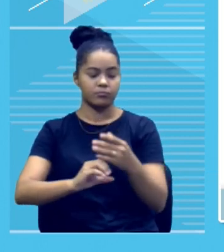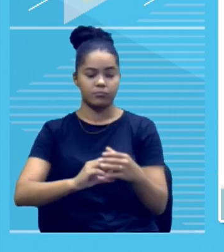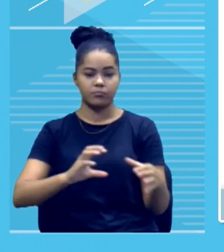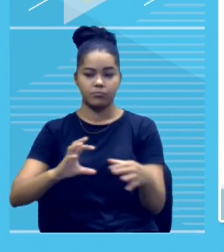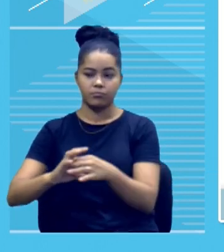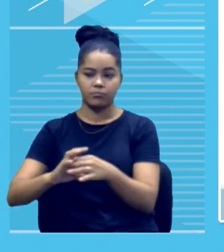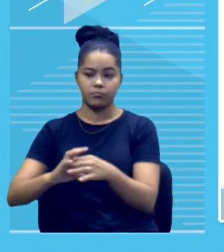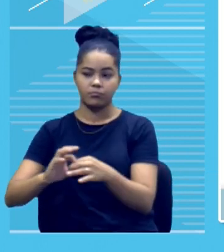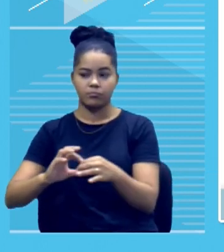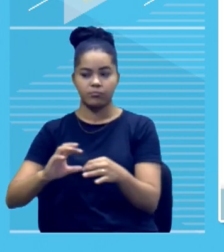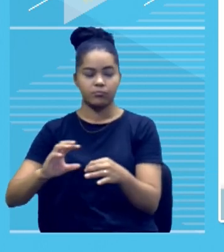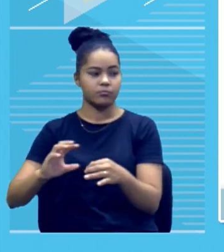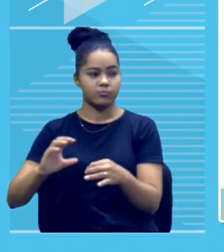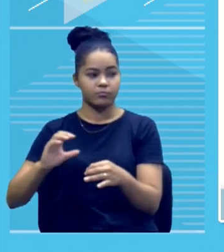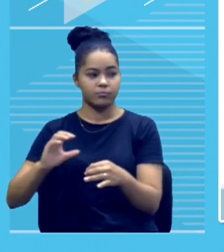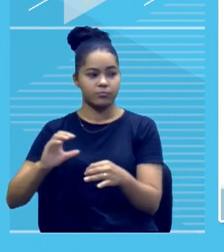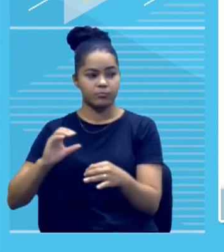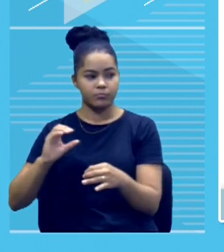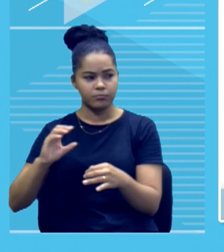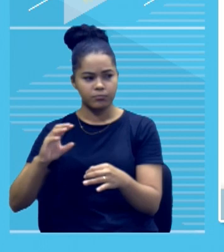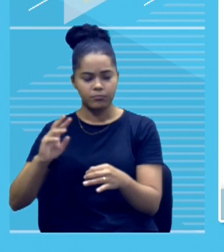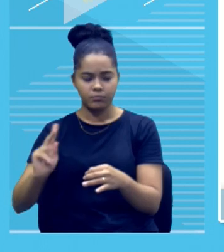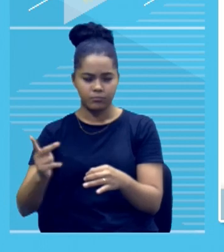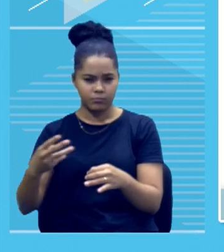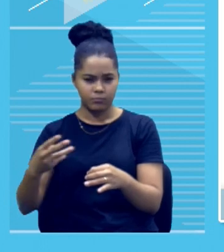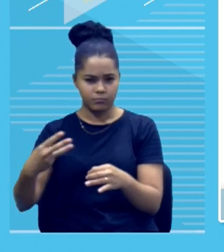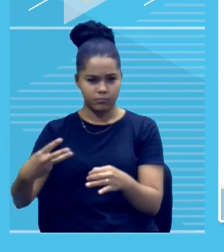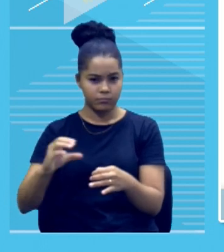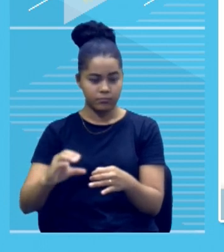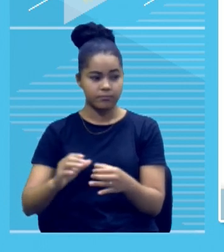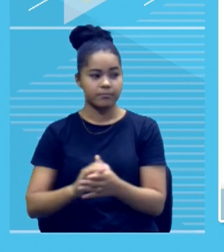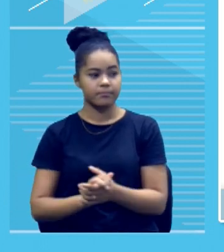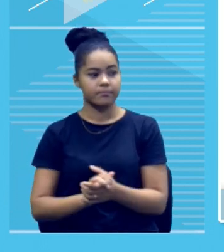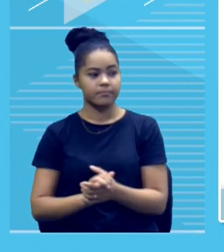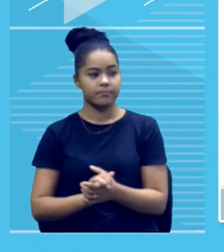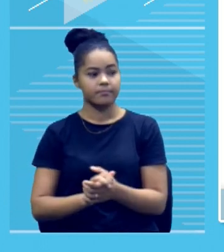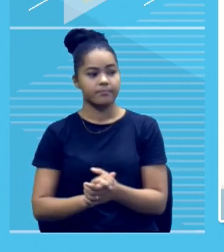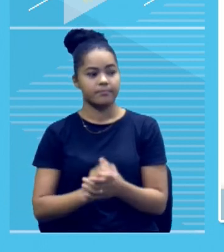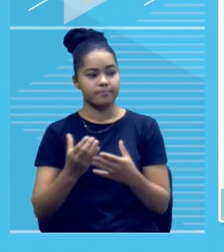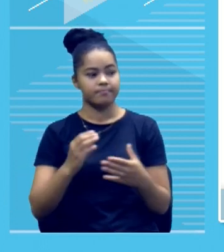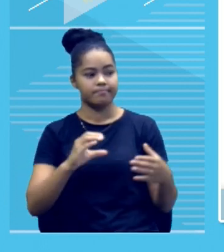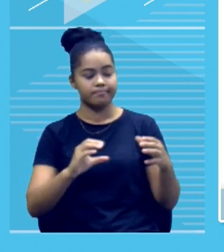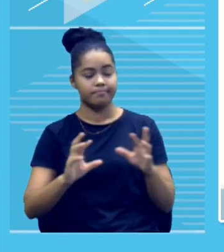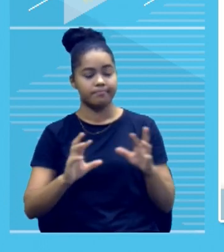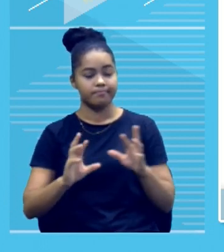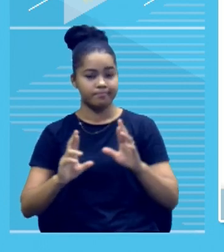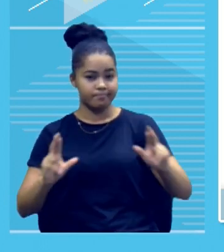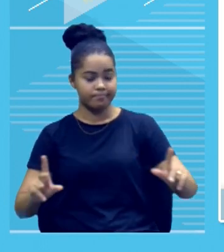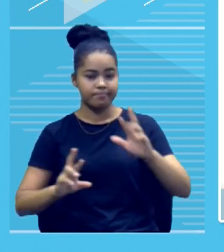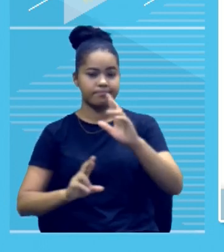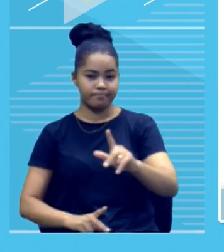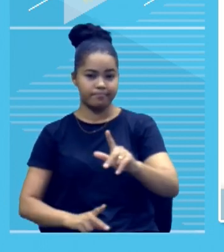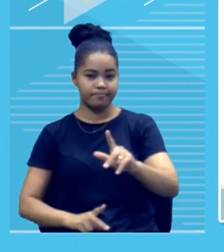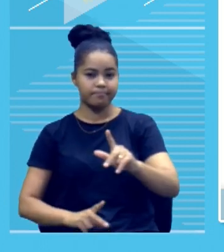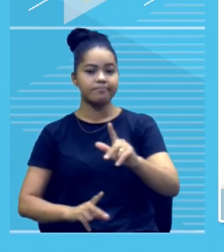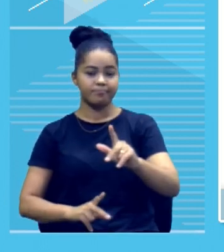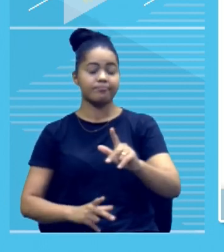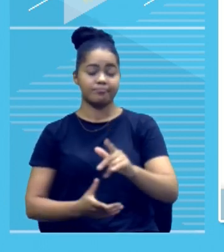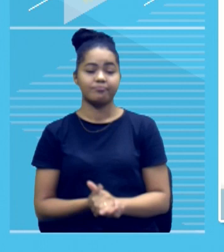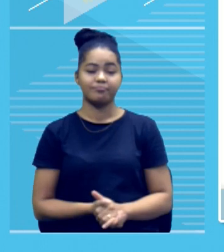desse, que é diferente desse aqui, que é diferente desse outro, ó. Está representado do lado ali, ó. Está circulado. Os quatro